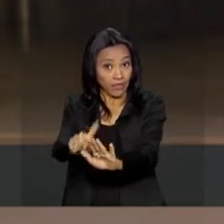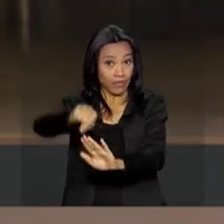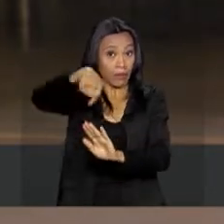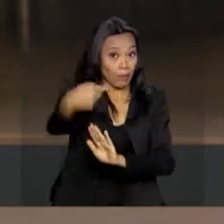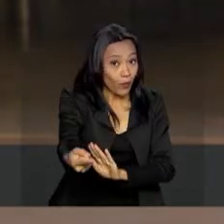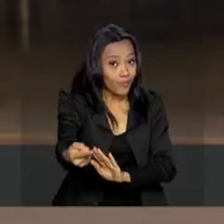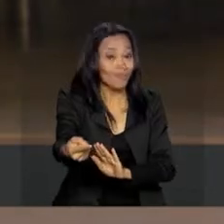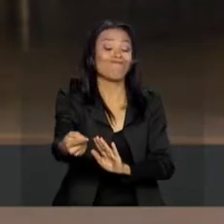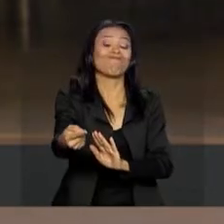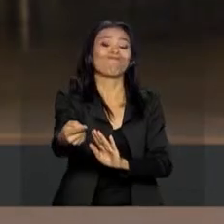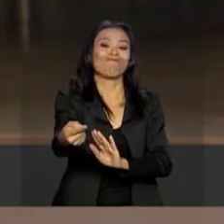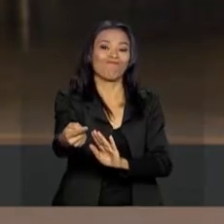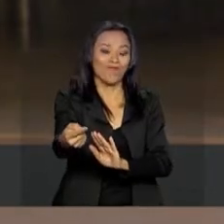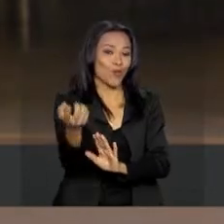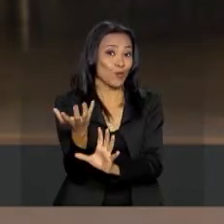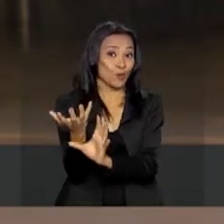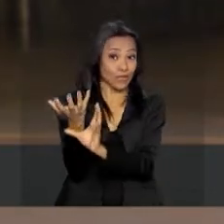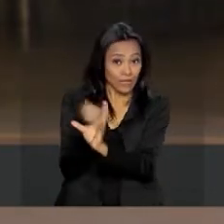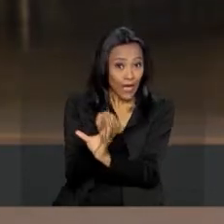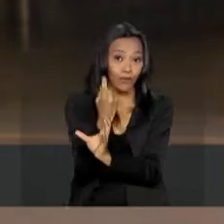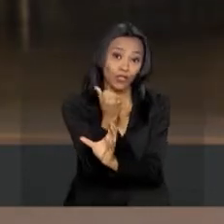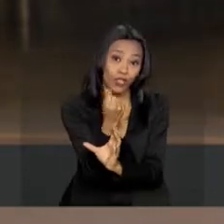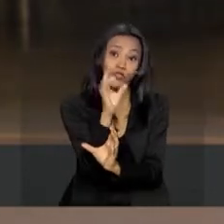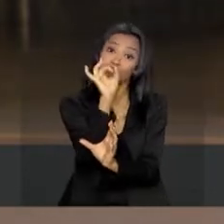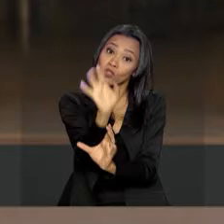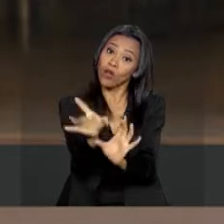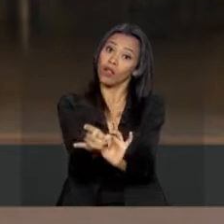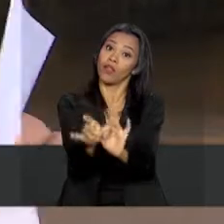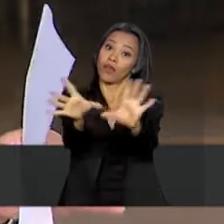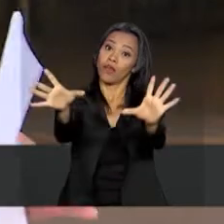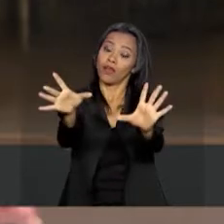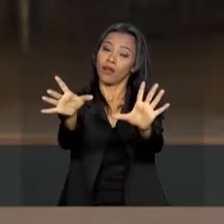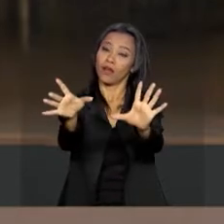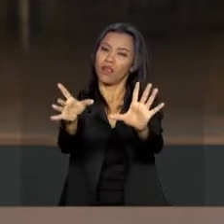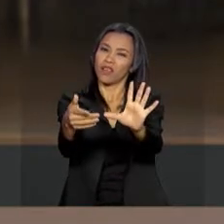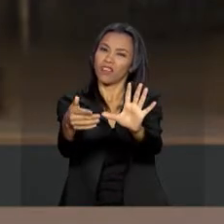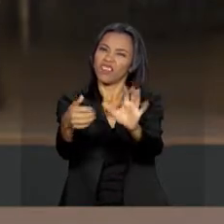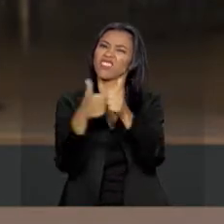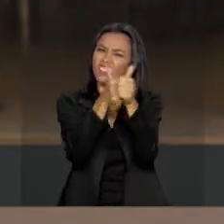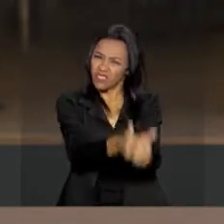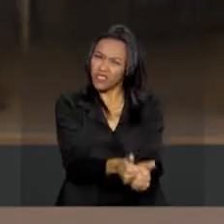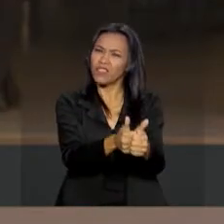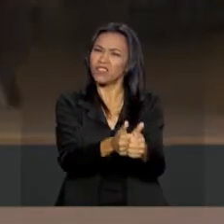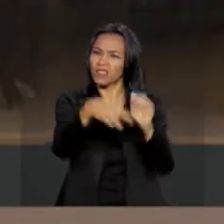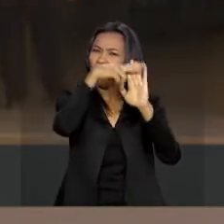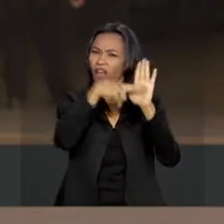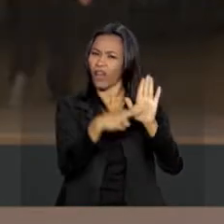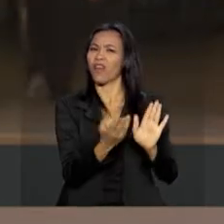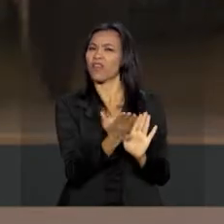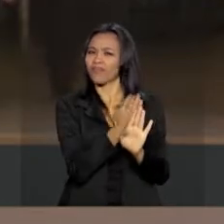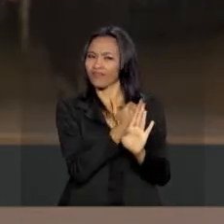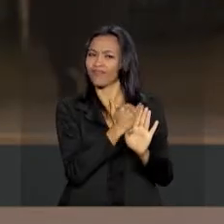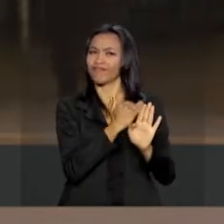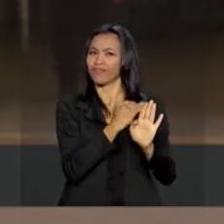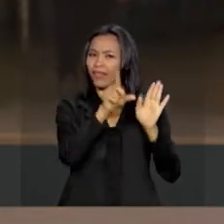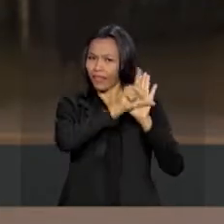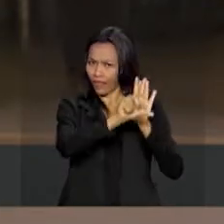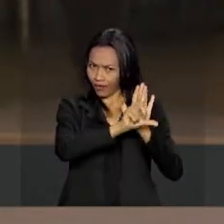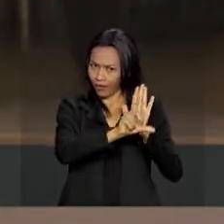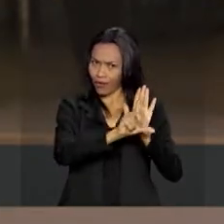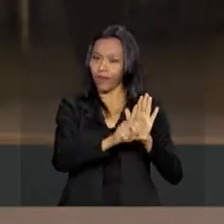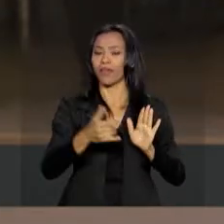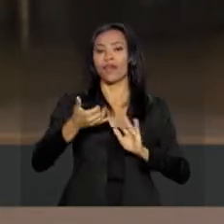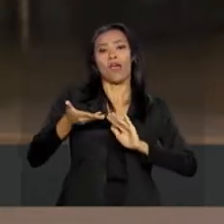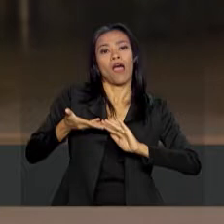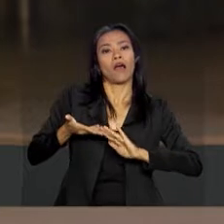o valor do saque só será liberado para as copas nas condições previstas em lei ou seja pra as pessoas